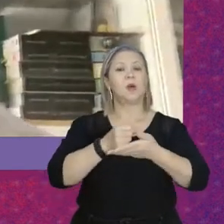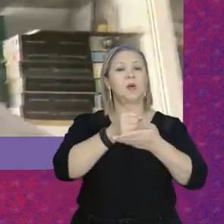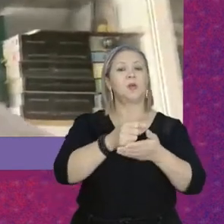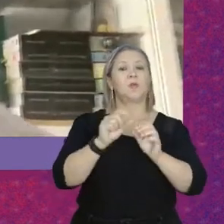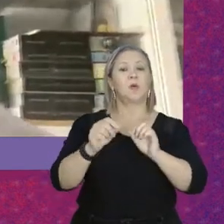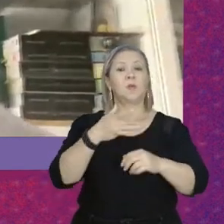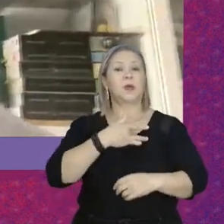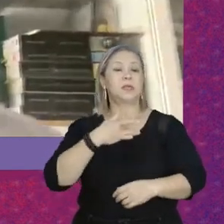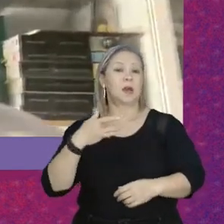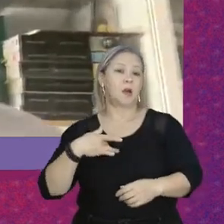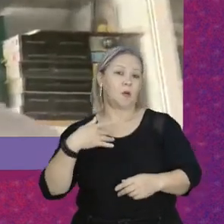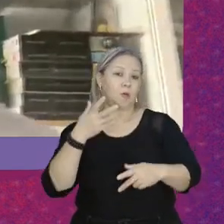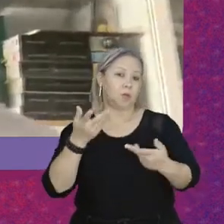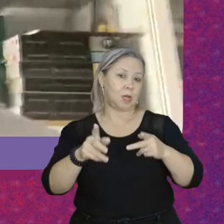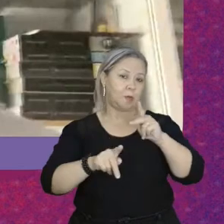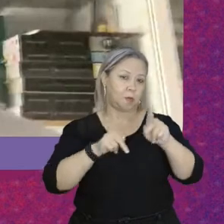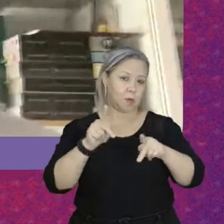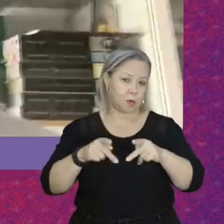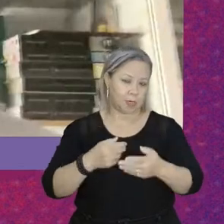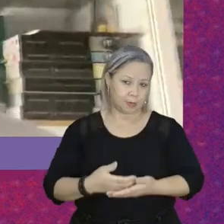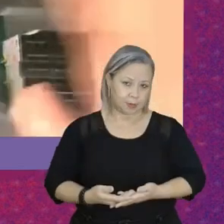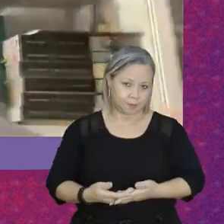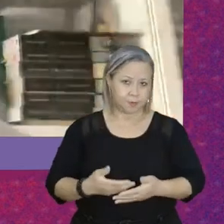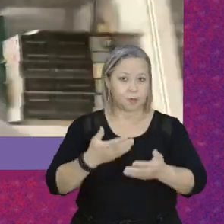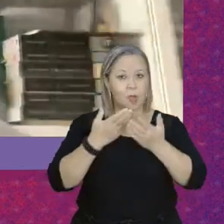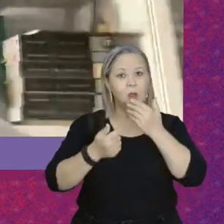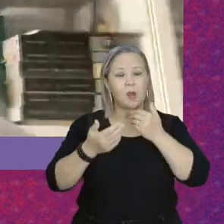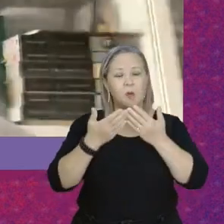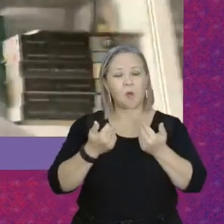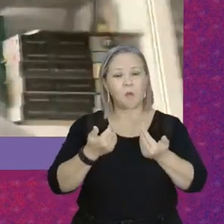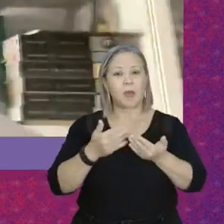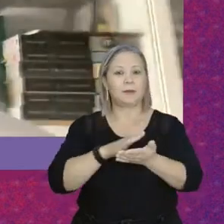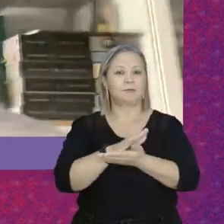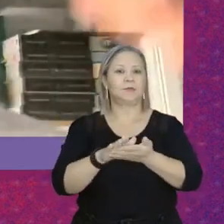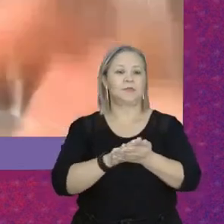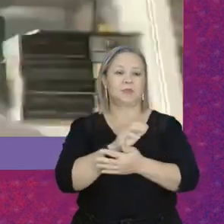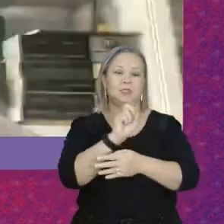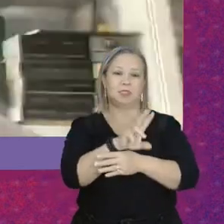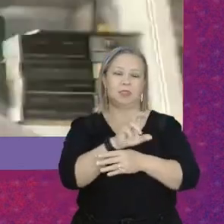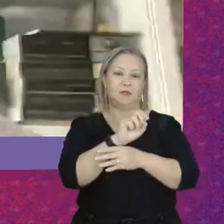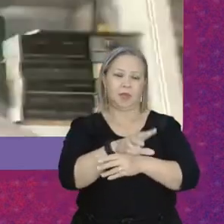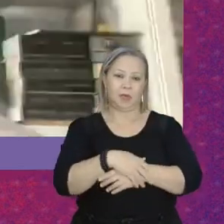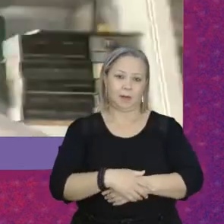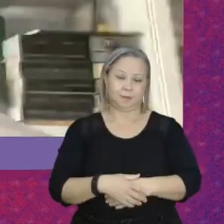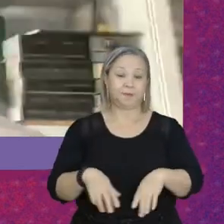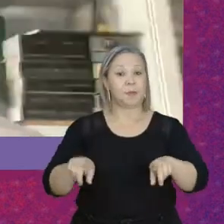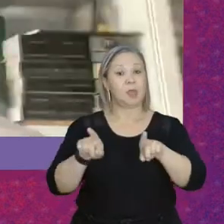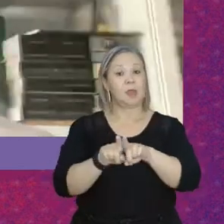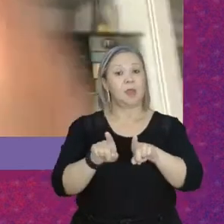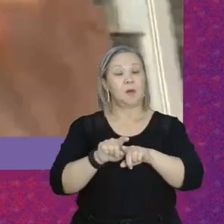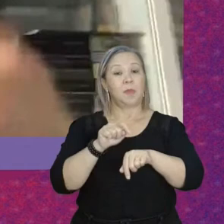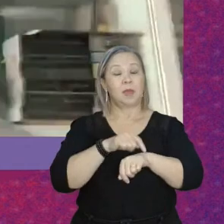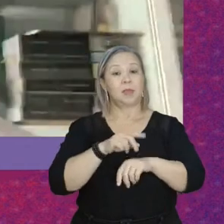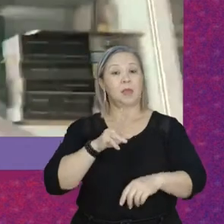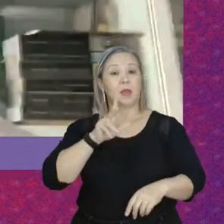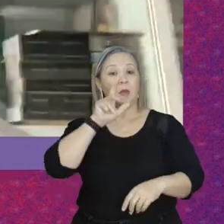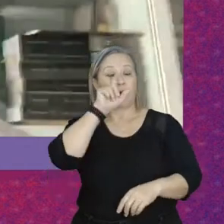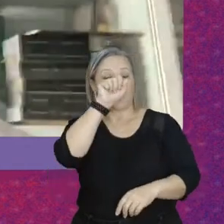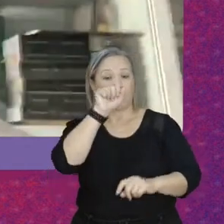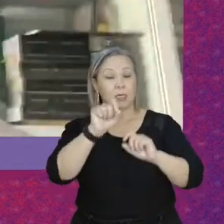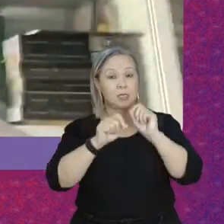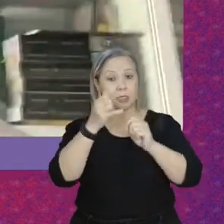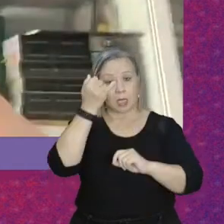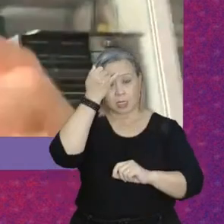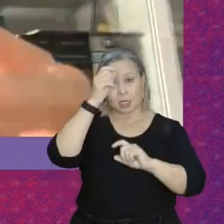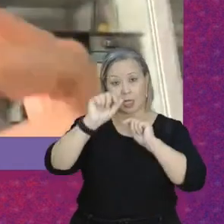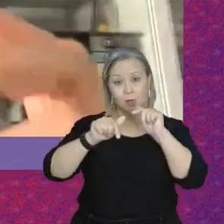da população, porque nós pararíamos de comer com veneno. E, ao mesmo tempo, fortaleceria a ideia